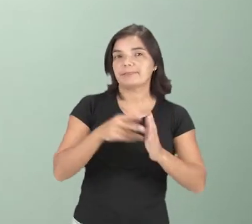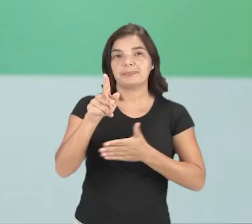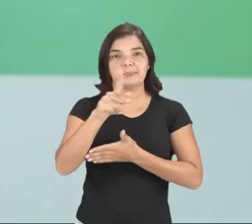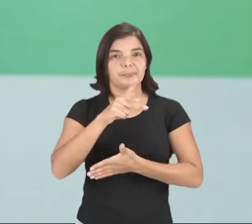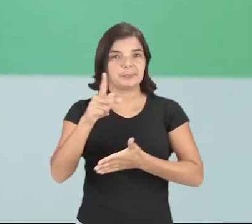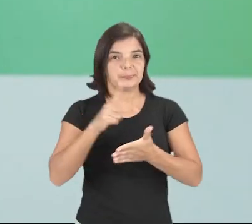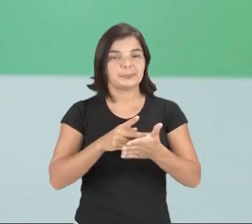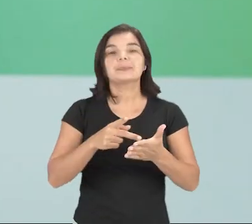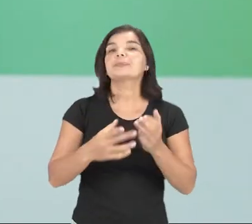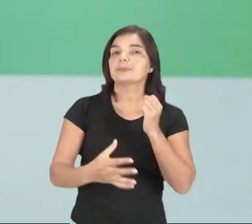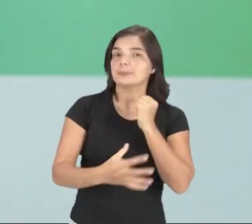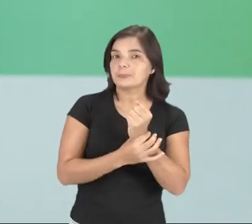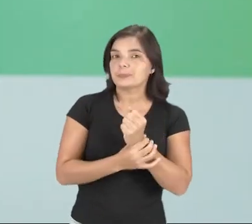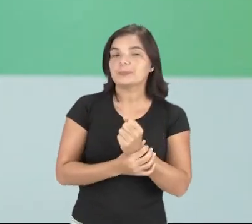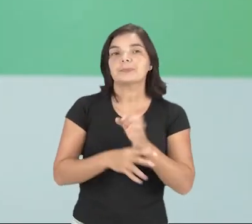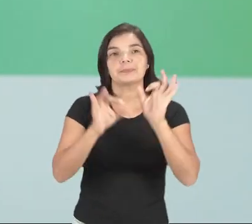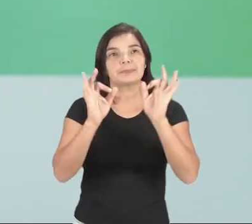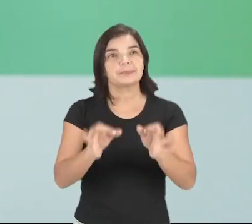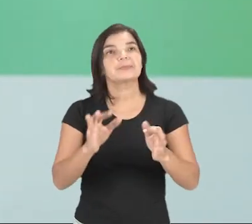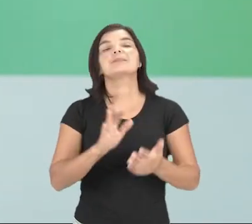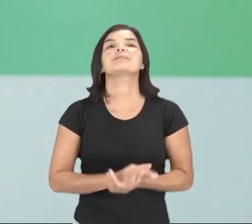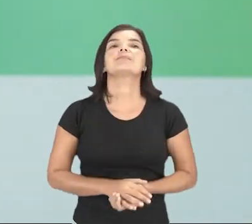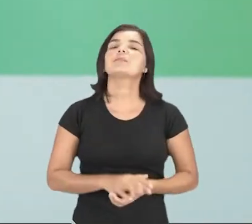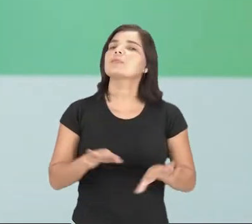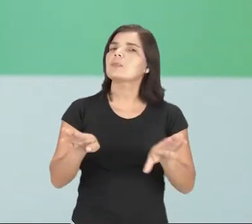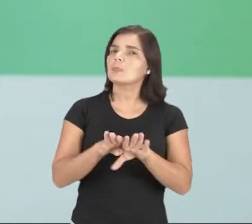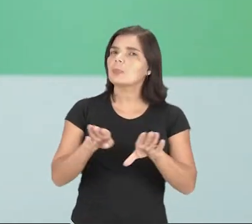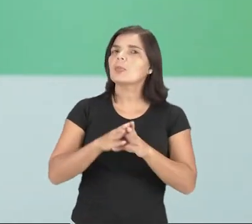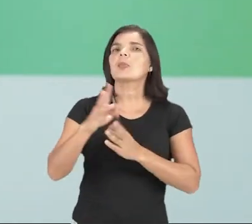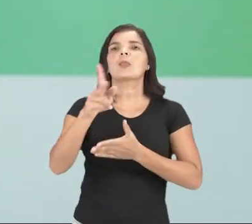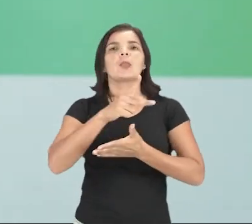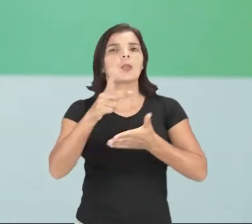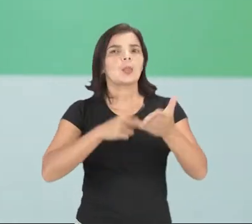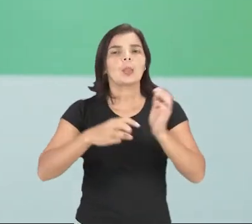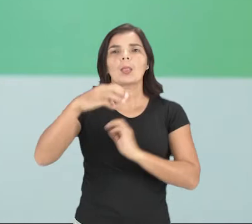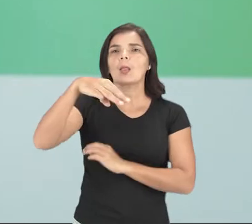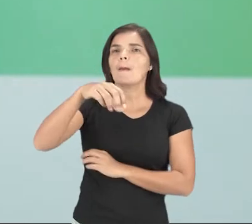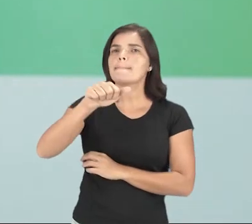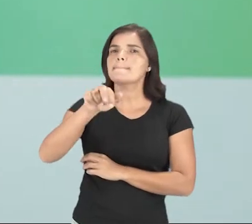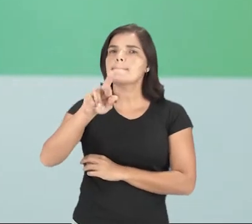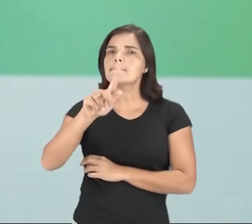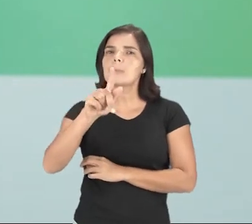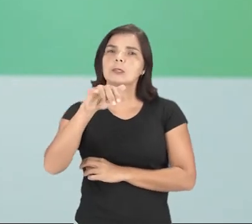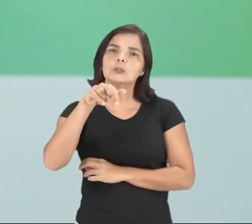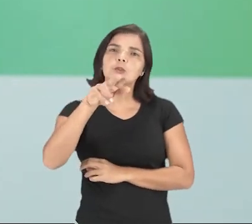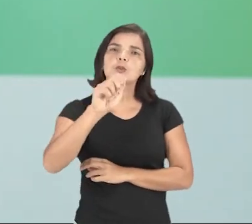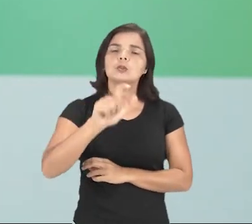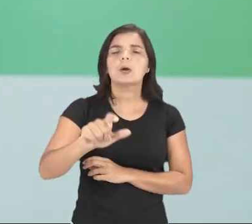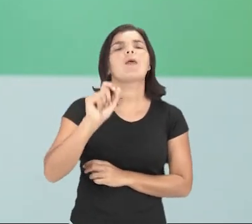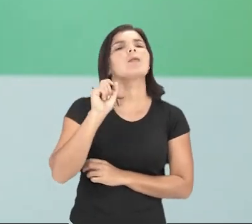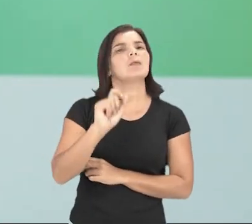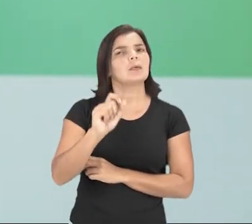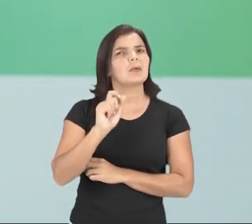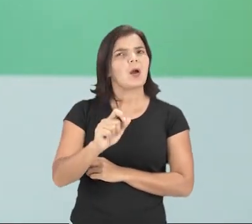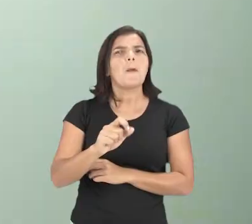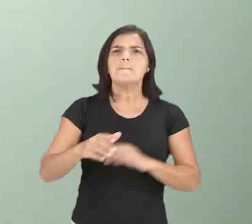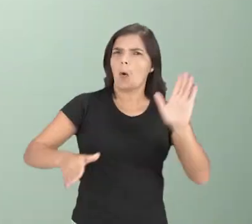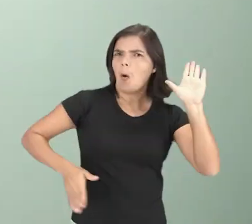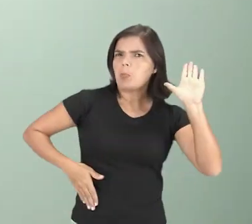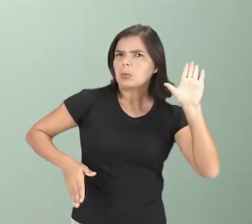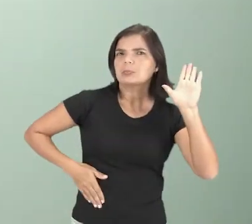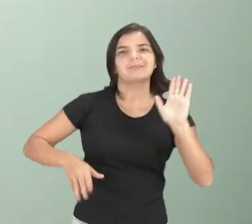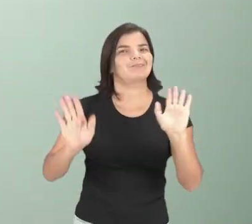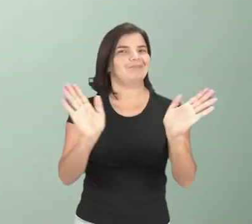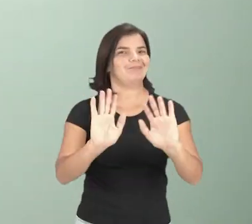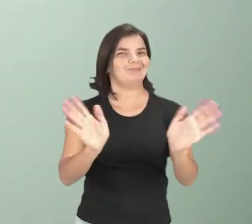poesia concreta. Certo? Nós vamos ter também, gente, a poesia marginal. Que seria isso? Será que a poesia é feita por bandido? Não,